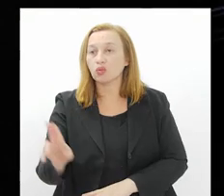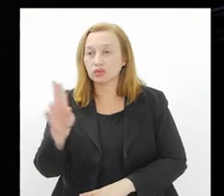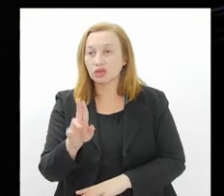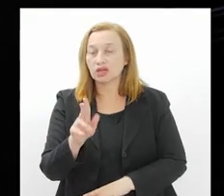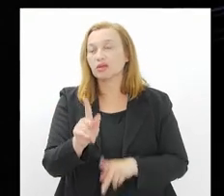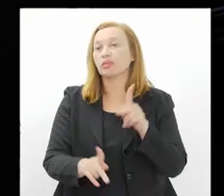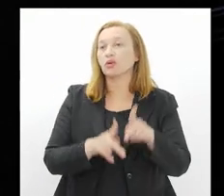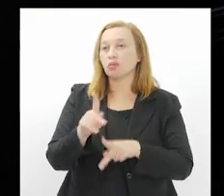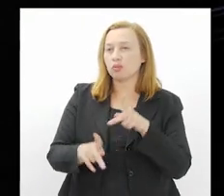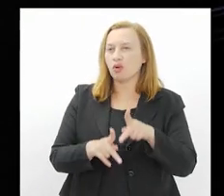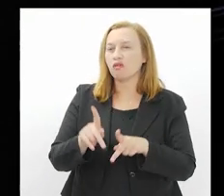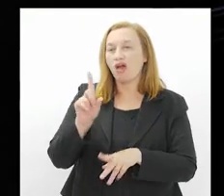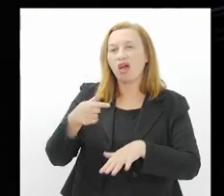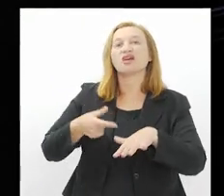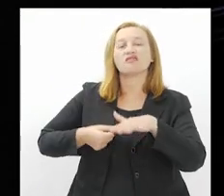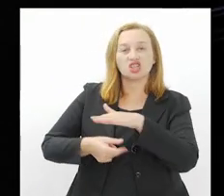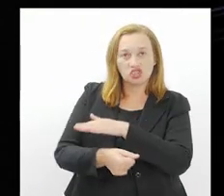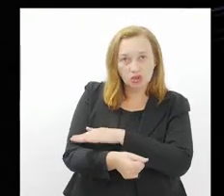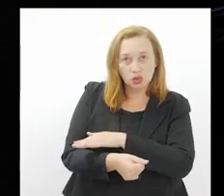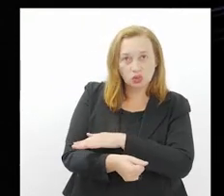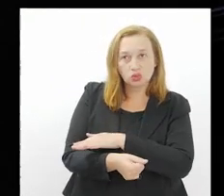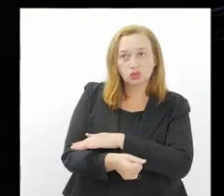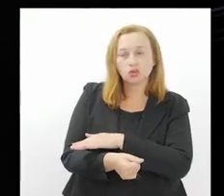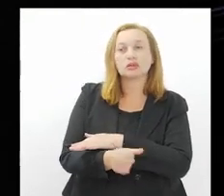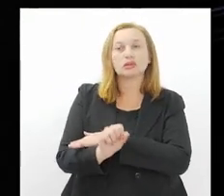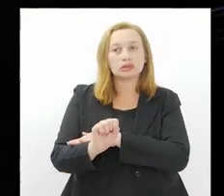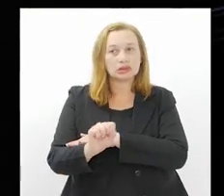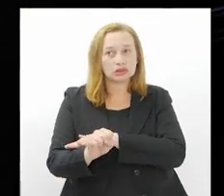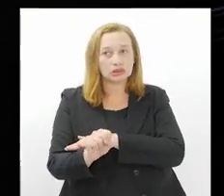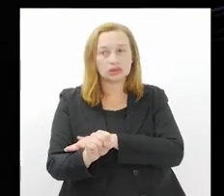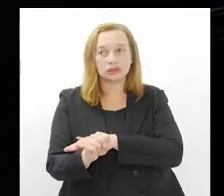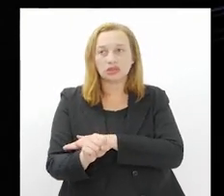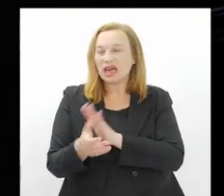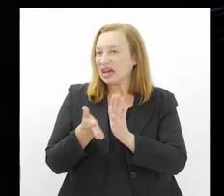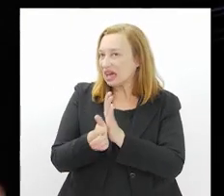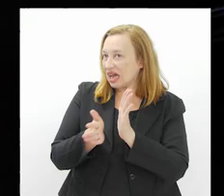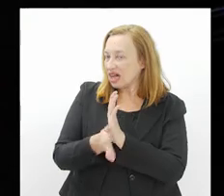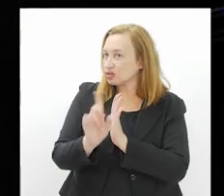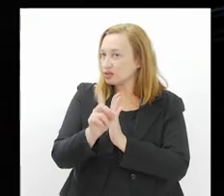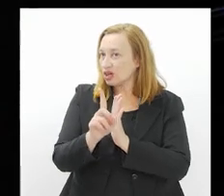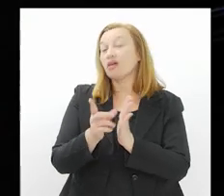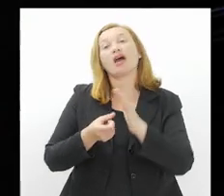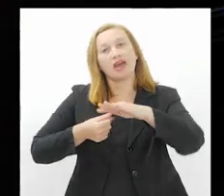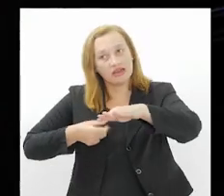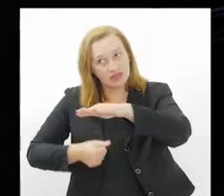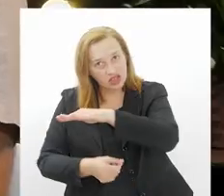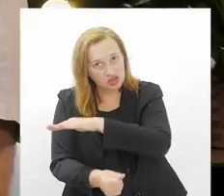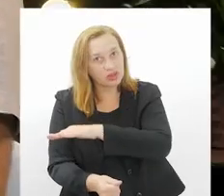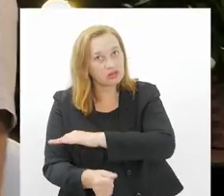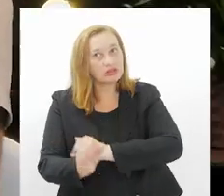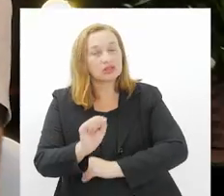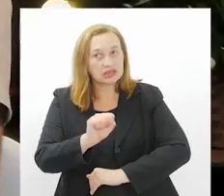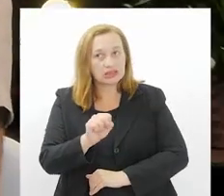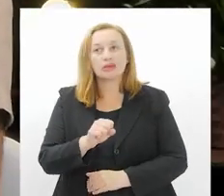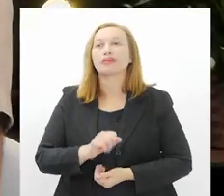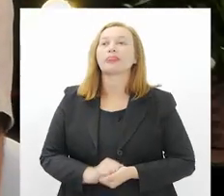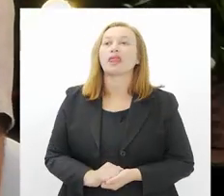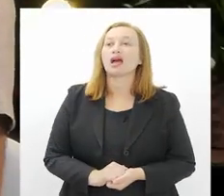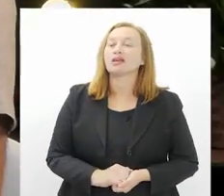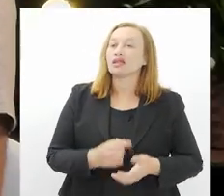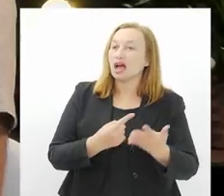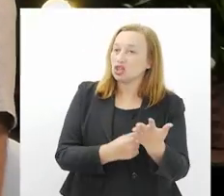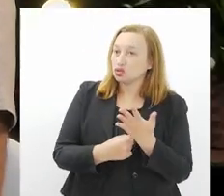e convertida de forma a ser utilizada pela população. Isso é investimento, não é isso gasto. Isso é investimento, né? Sim, as pessoas exatamente. Dizem, não é gasto nada, isso é